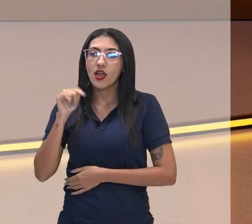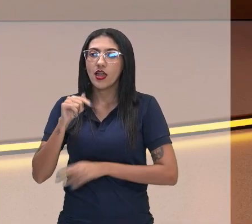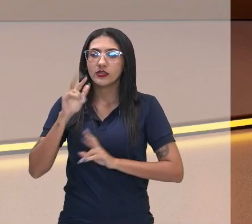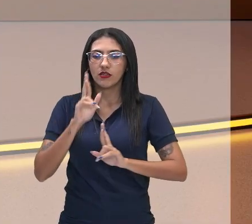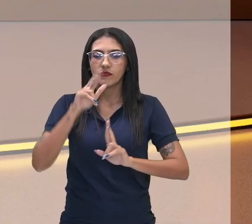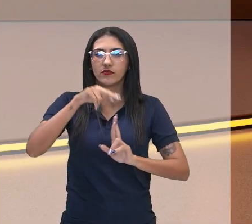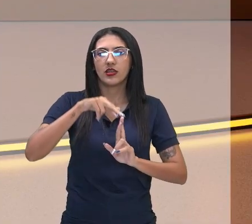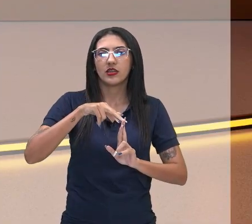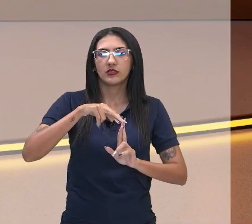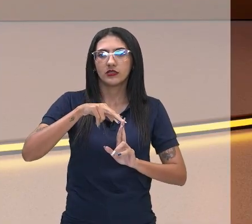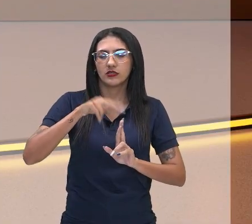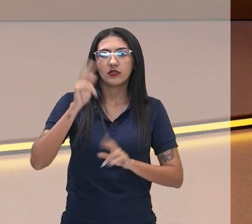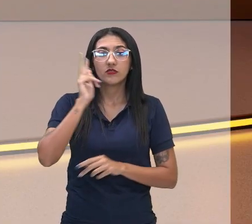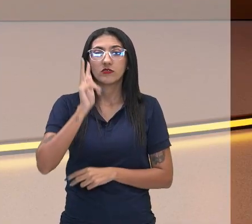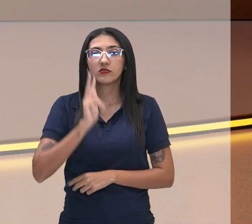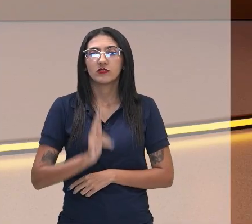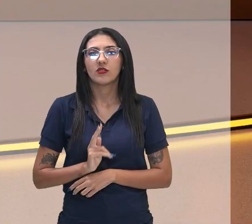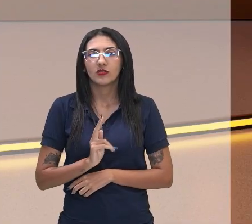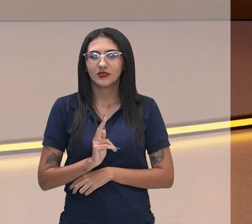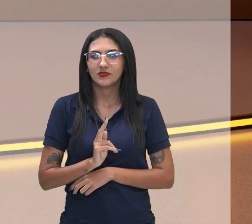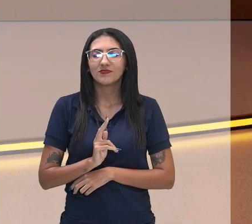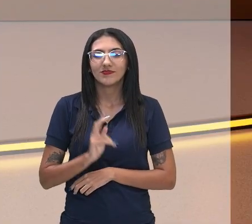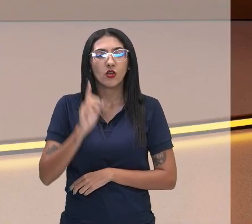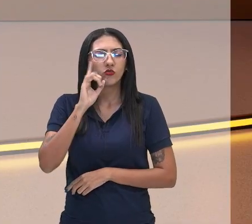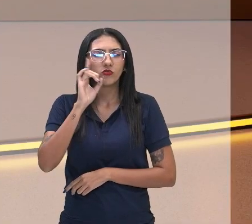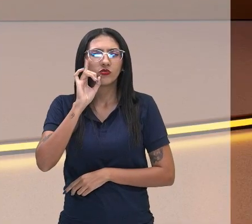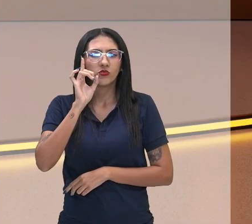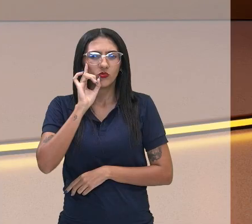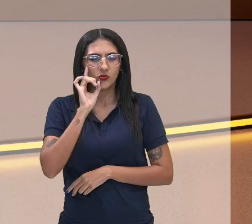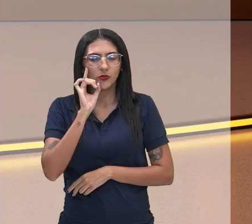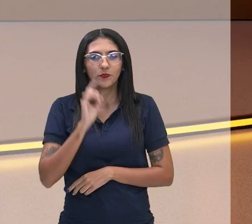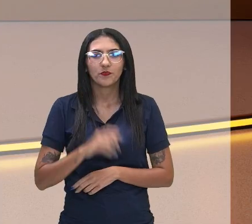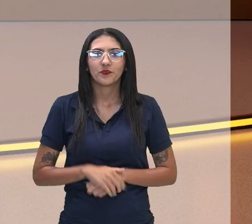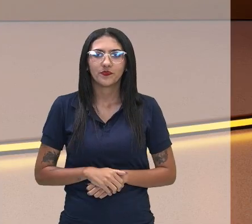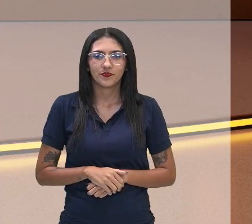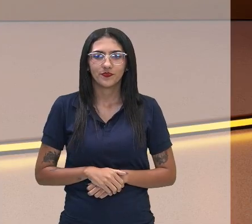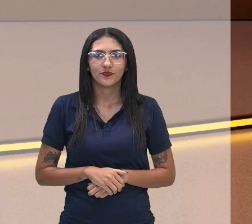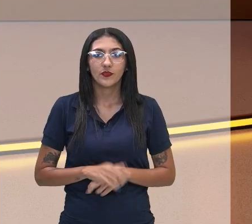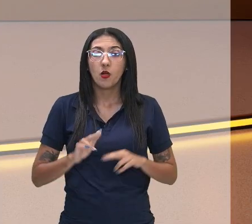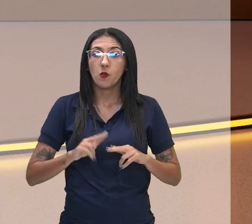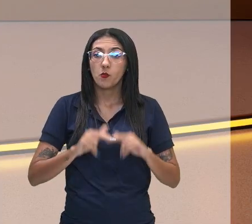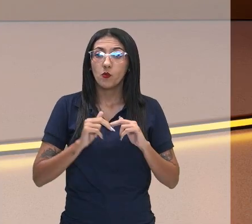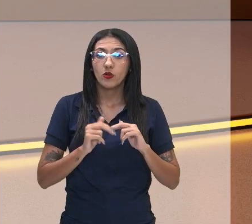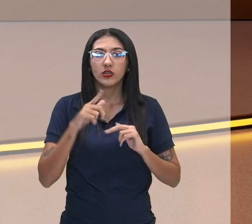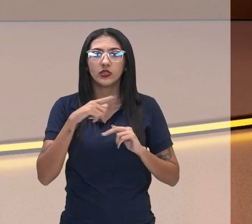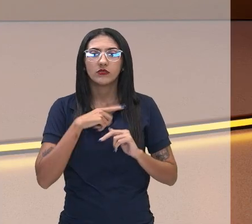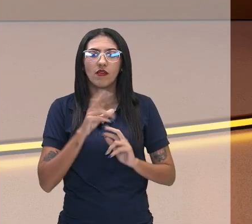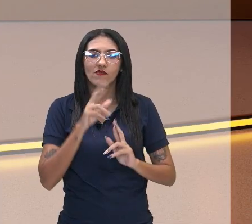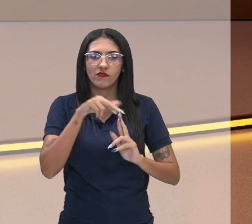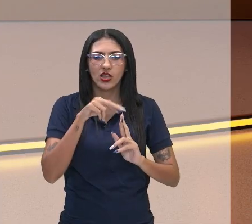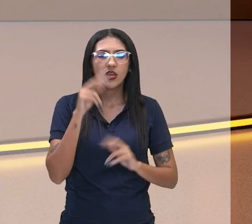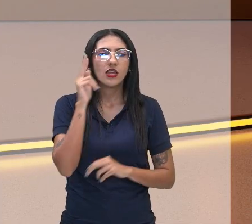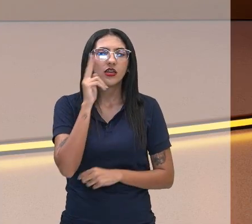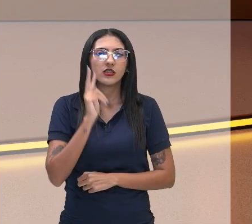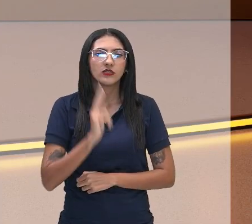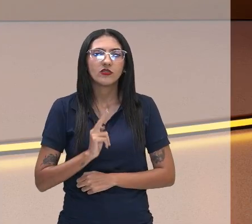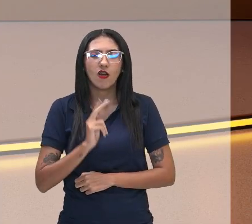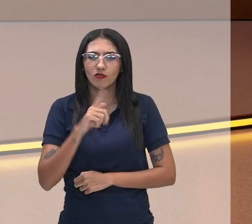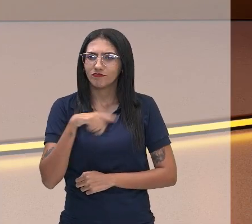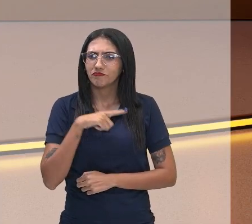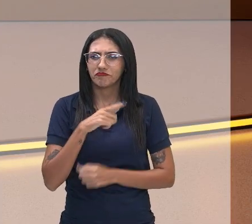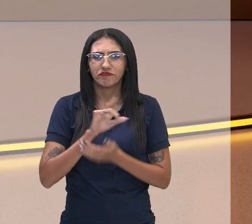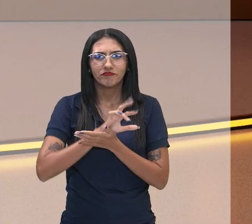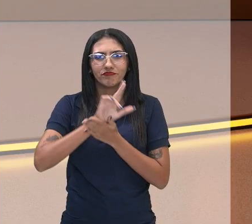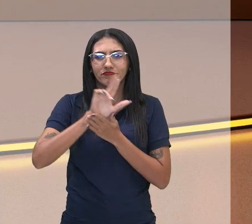a respeito do dia a dia, do cotidiano. Então é muito por isso que as fontes históricas, elas são diversas.